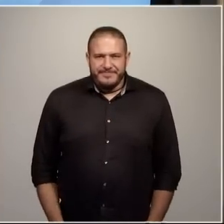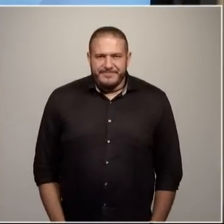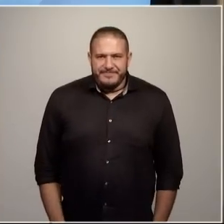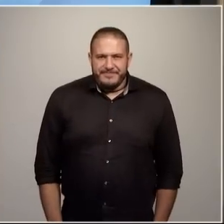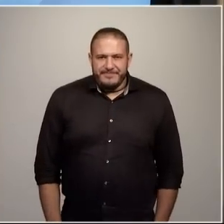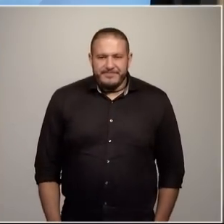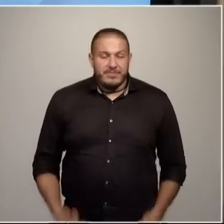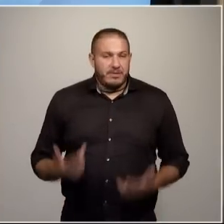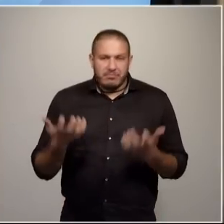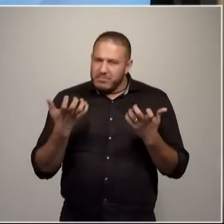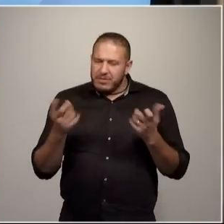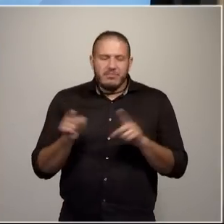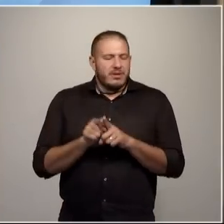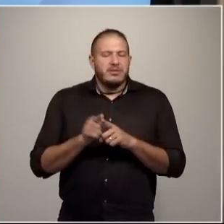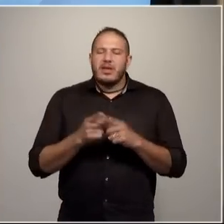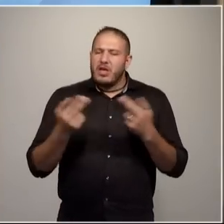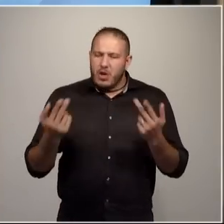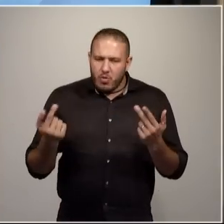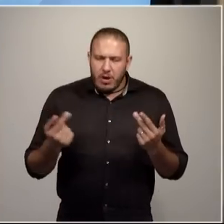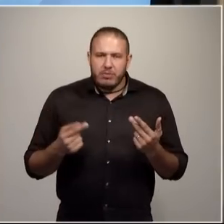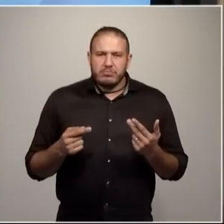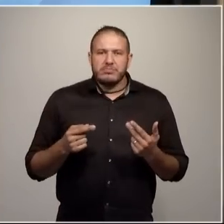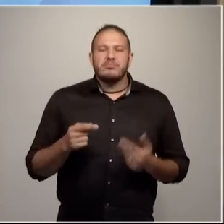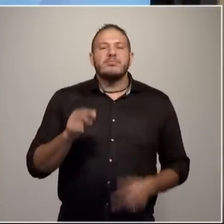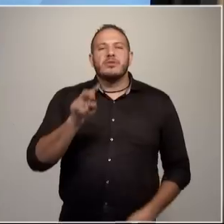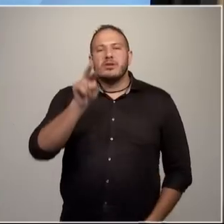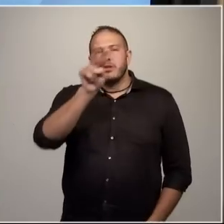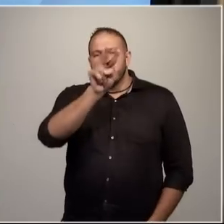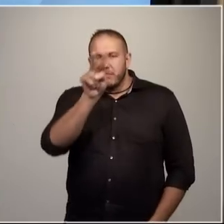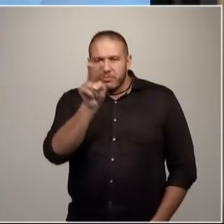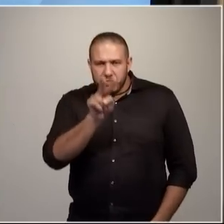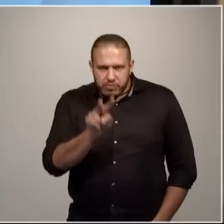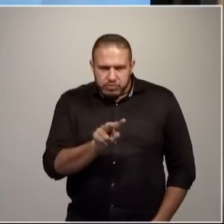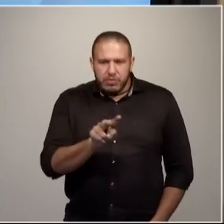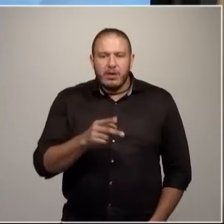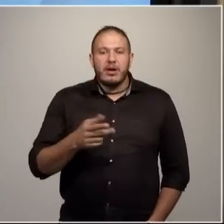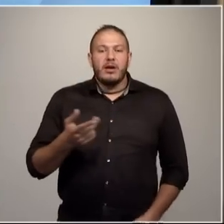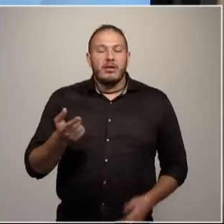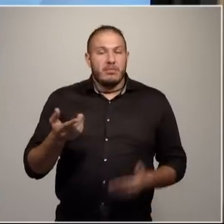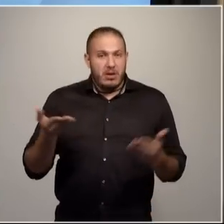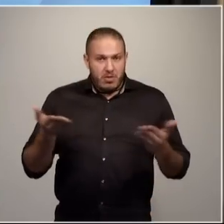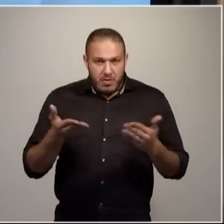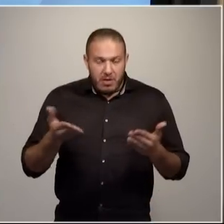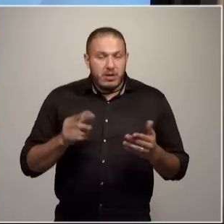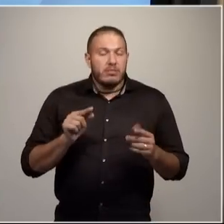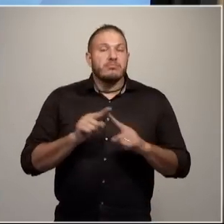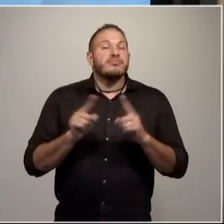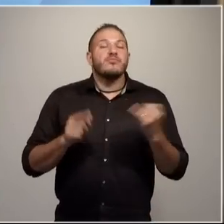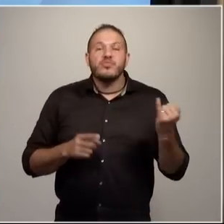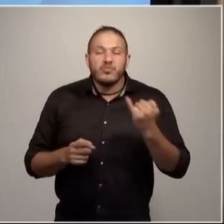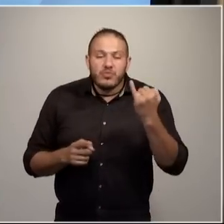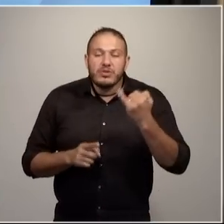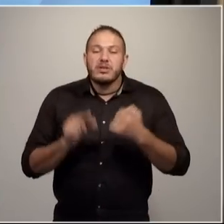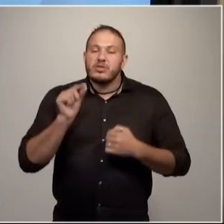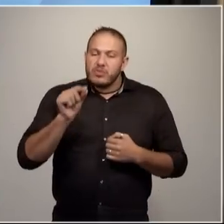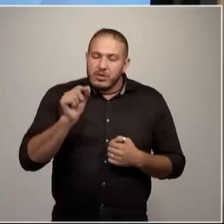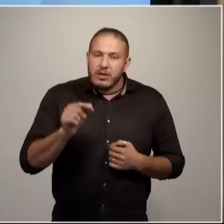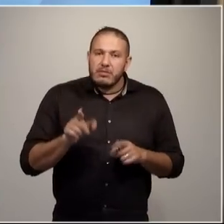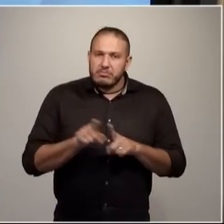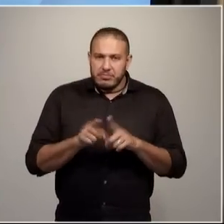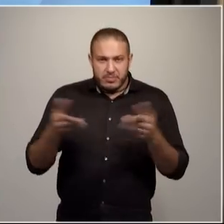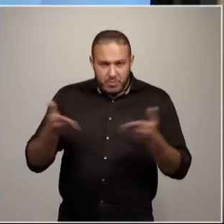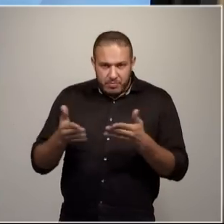Então eu quero fazer a mesma coisa, uma integral dupla de uma função f. O importante aqui é o domínio